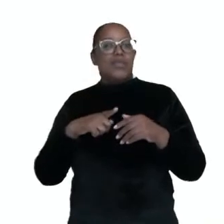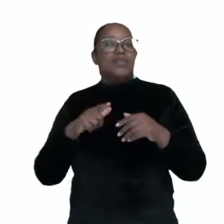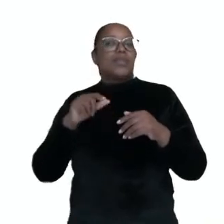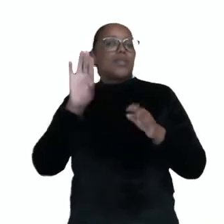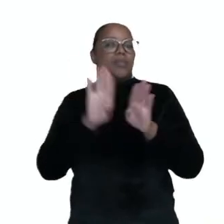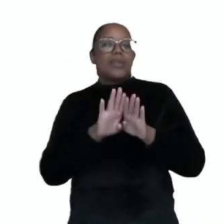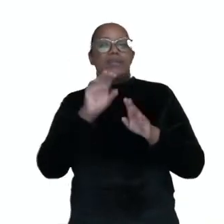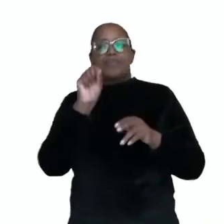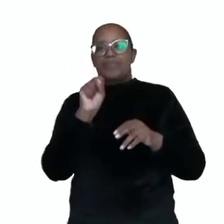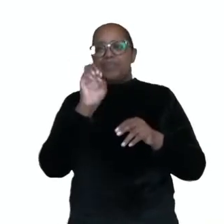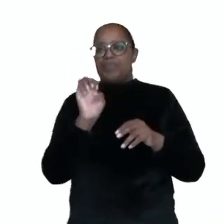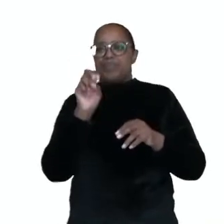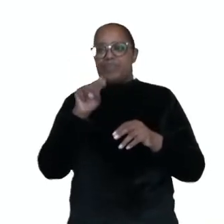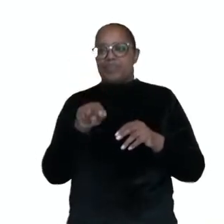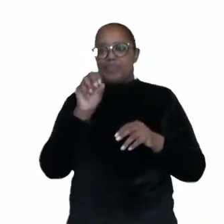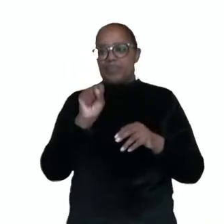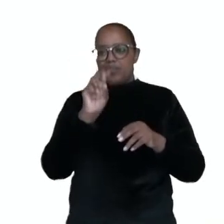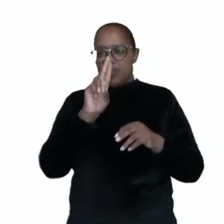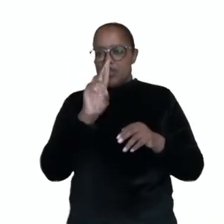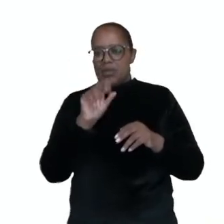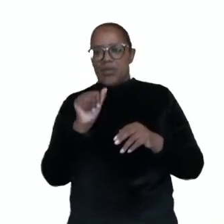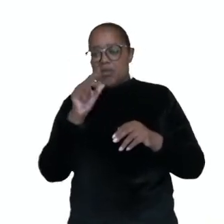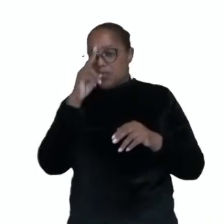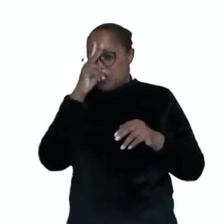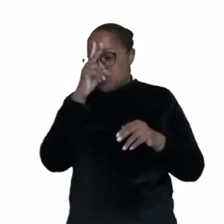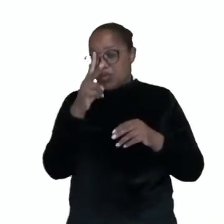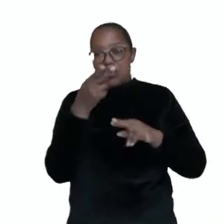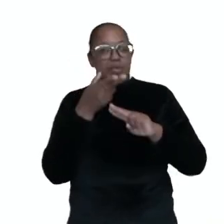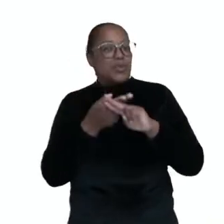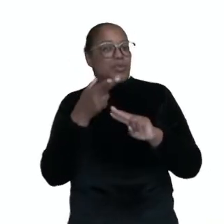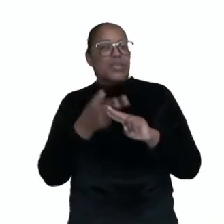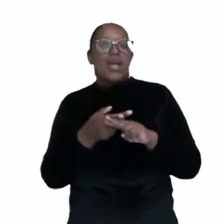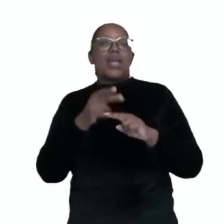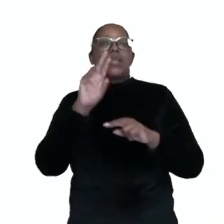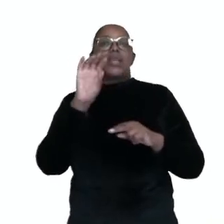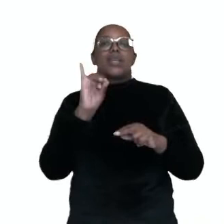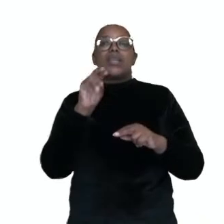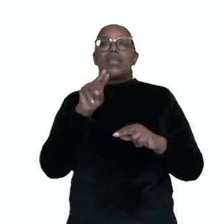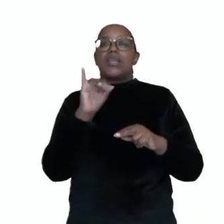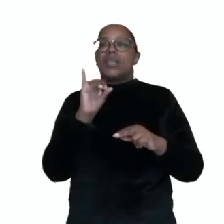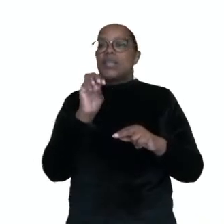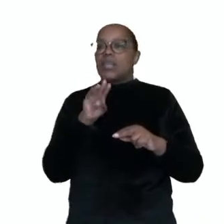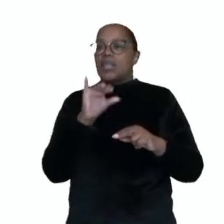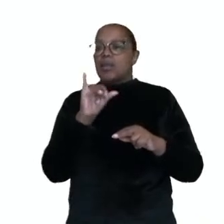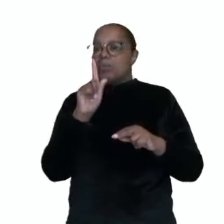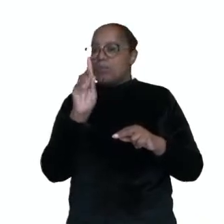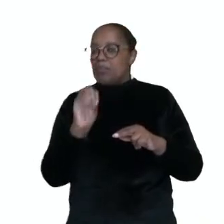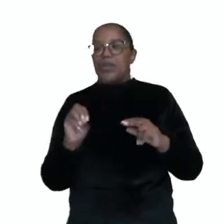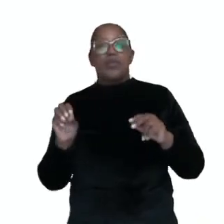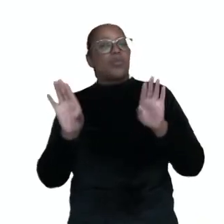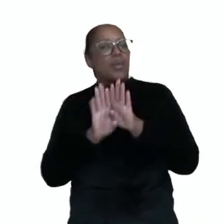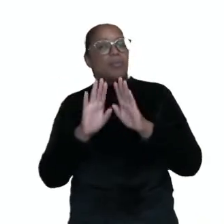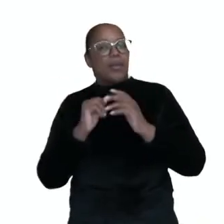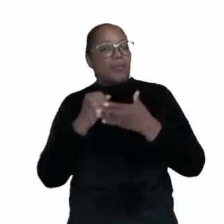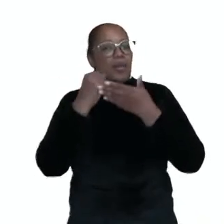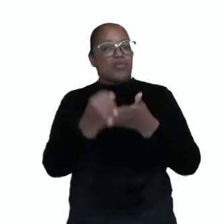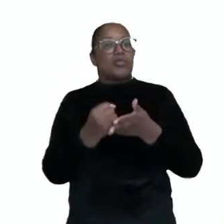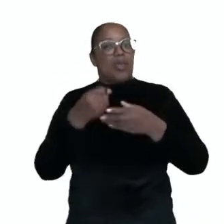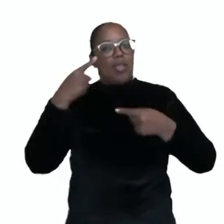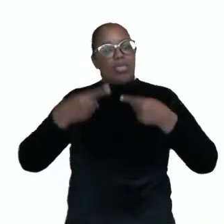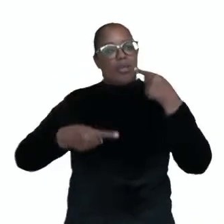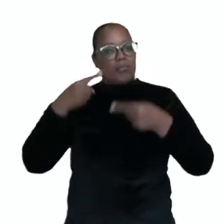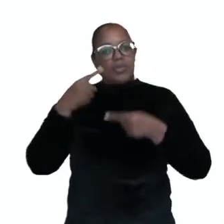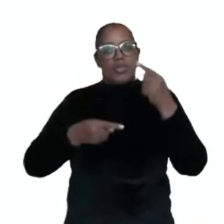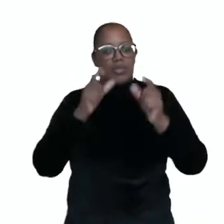censura foi fortemente usada para construir a ideia do inimigo a ser combatido e para defender o regime político